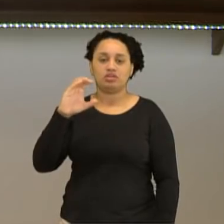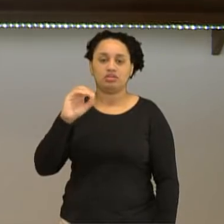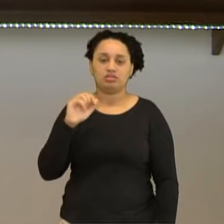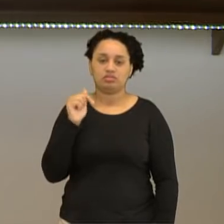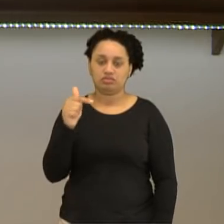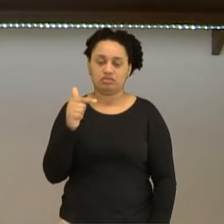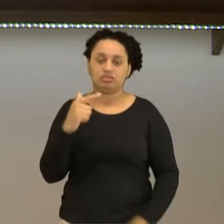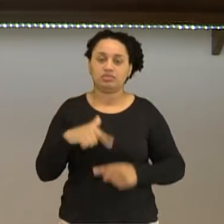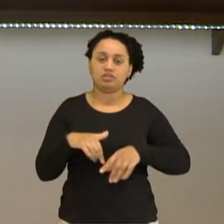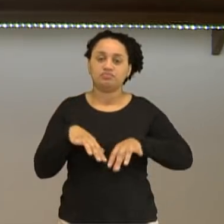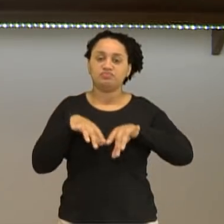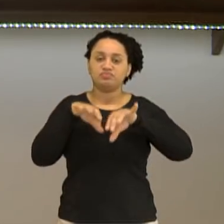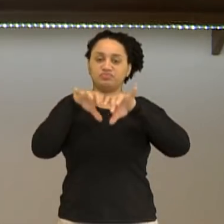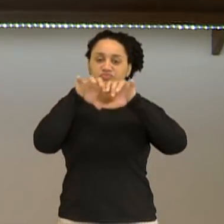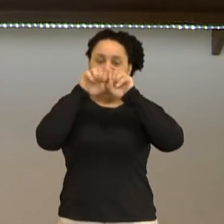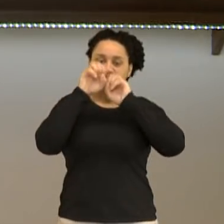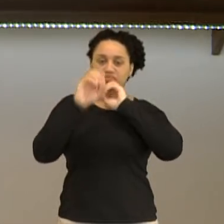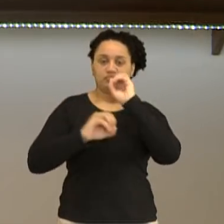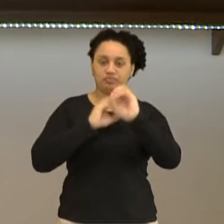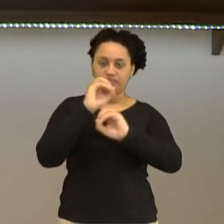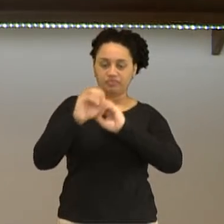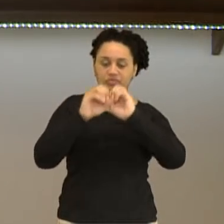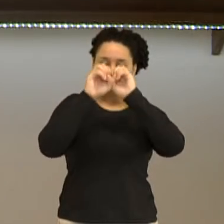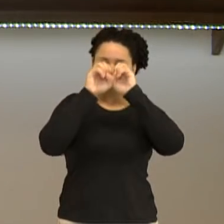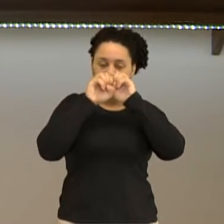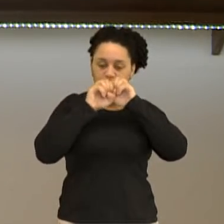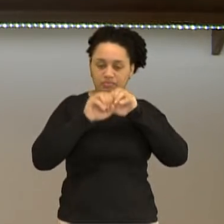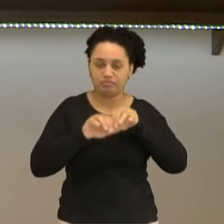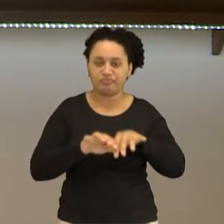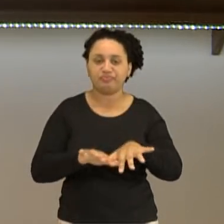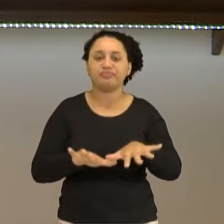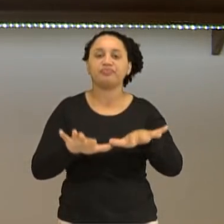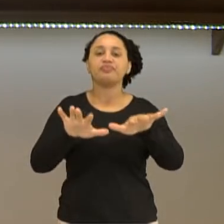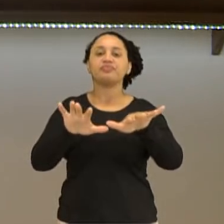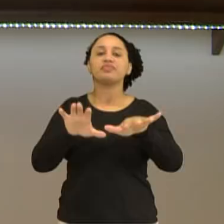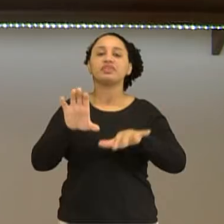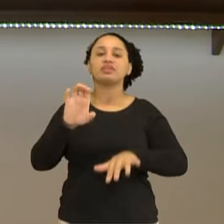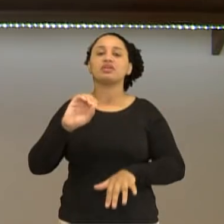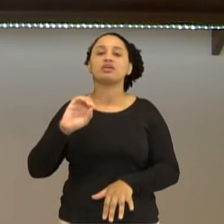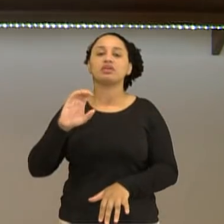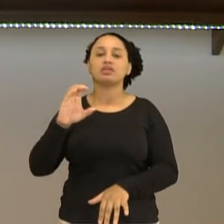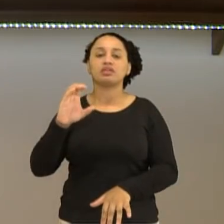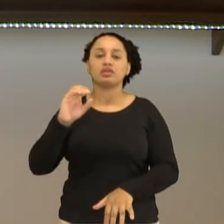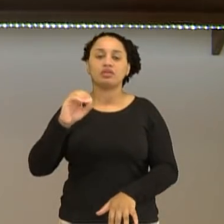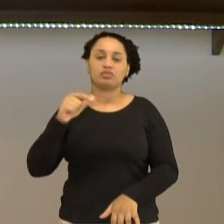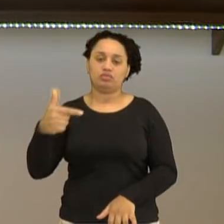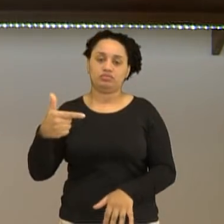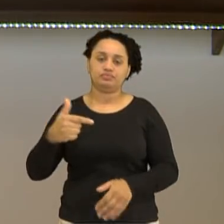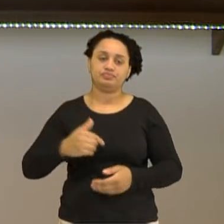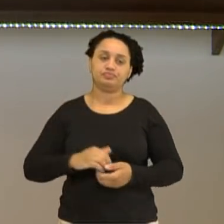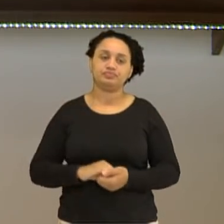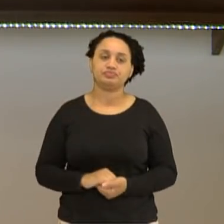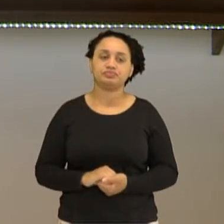inspiro o oxigênio e expiro gás carbônico, tá bom? Então, vias aéreas